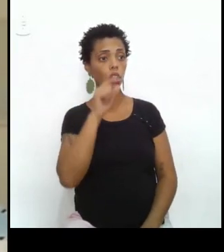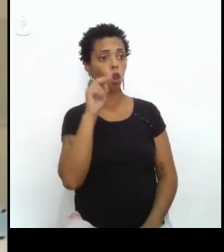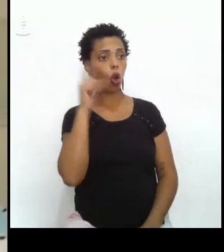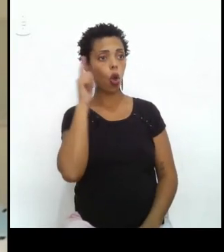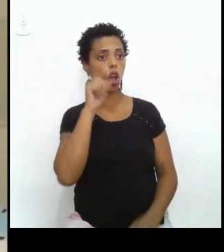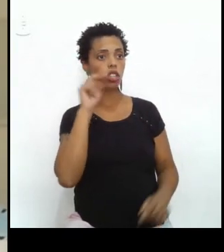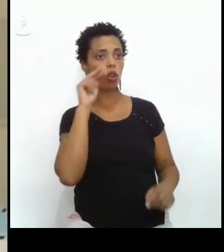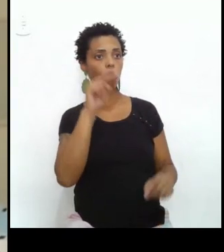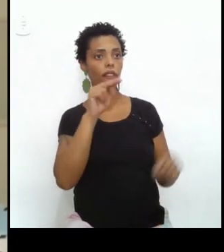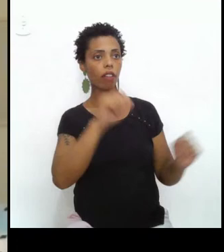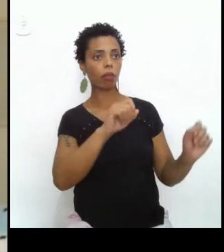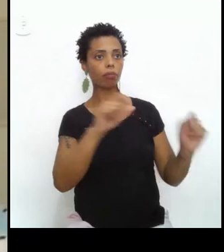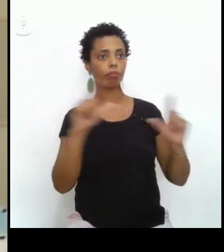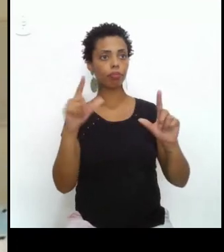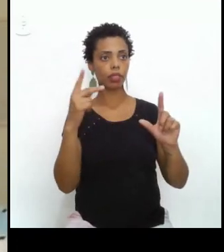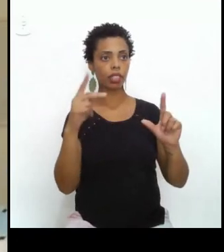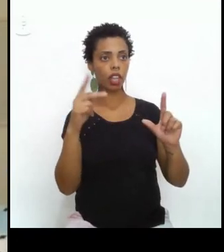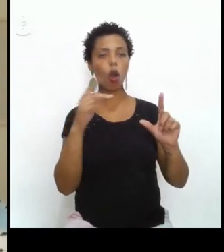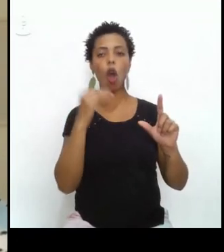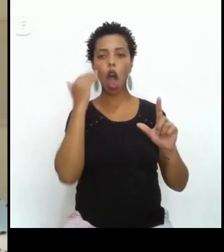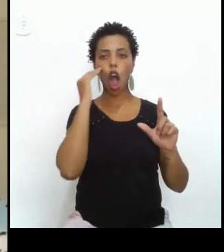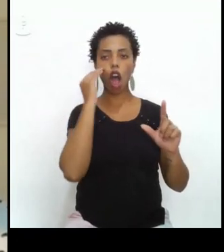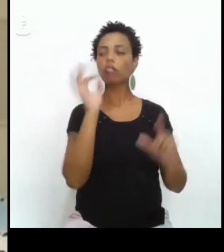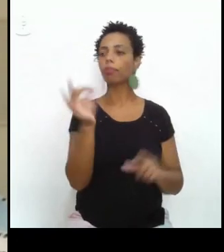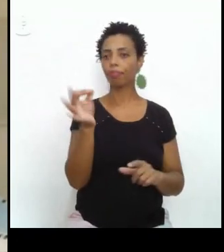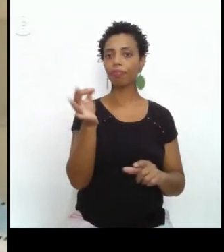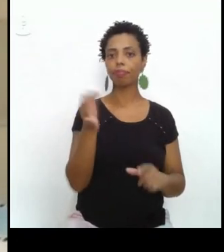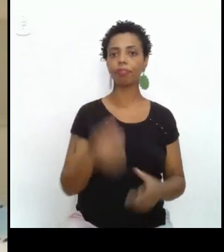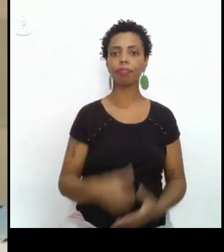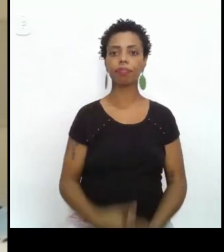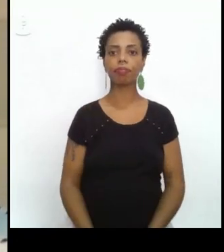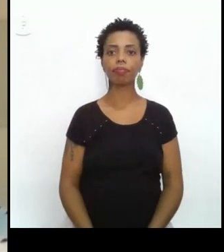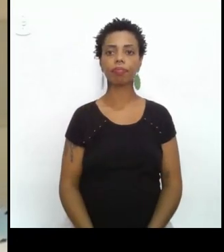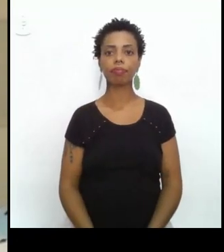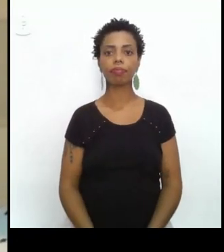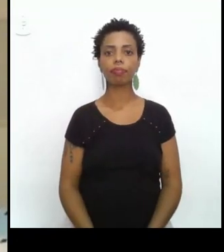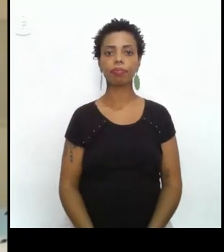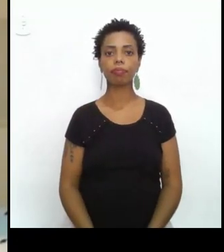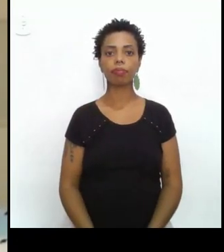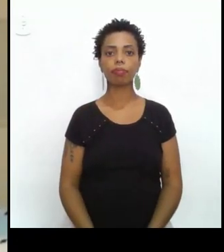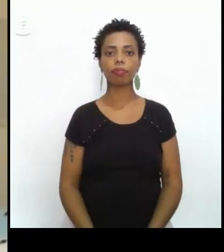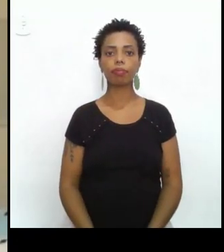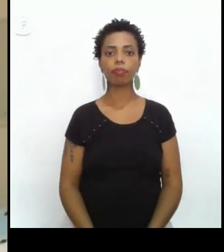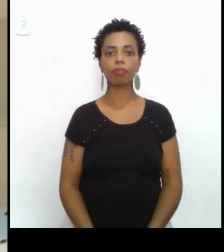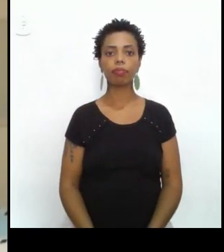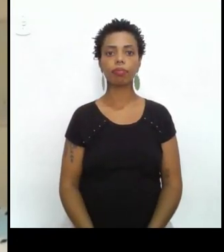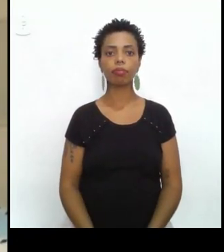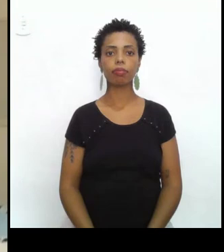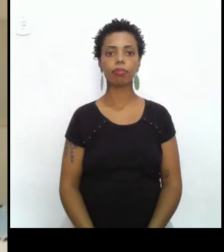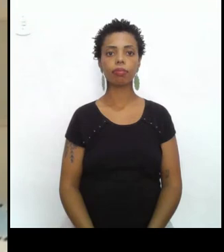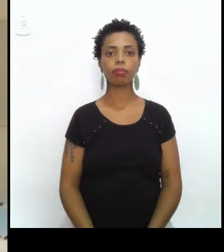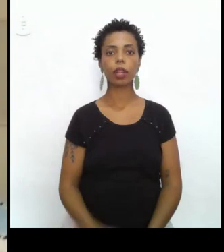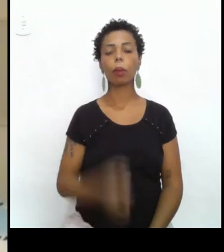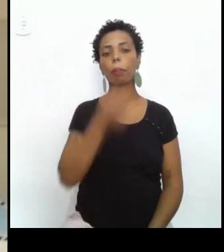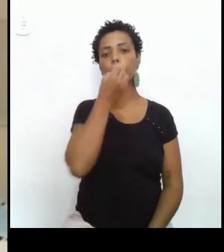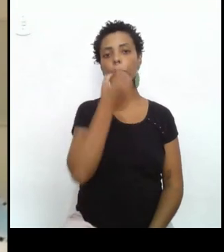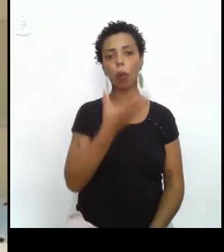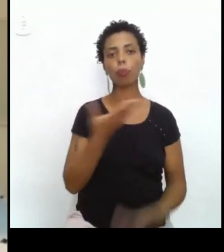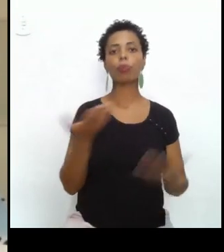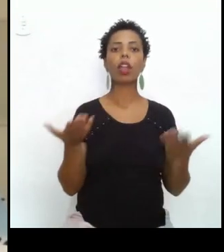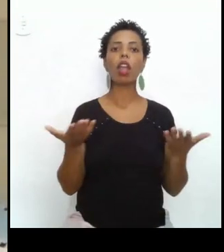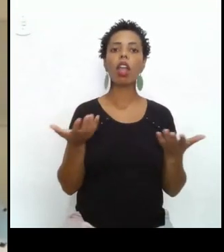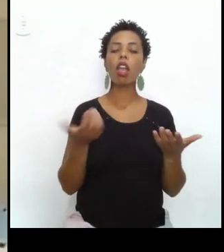placa Rosa em Sacavém é eu bom queria